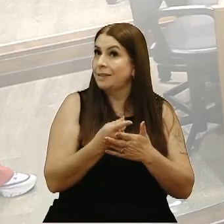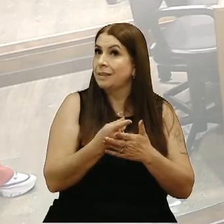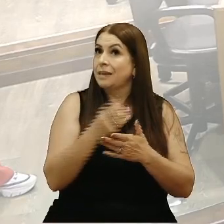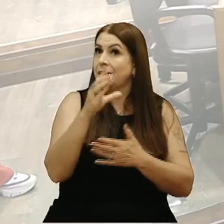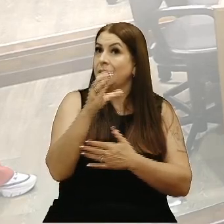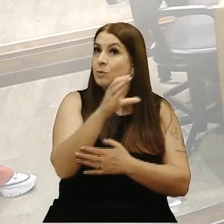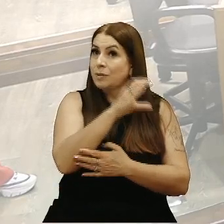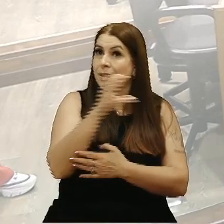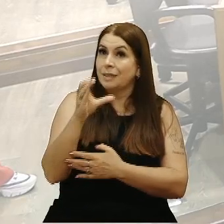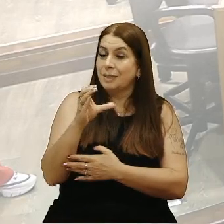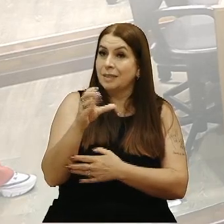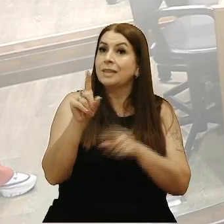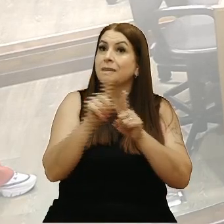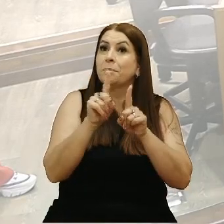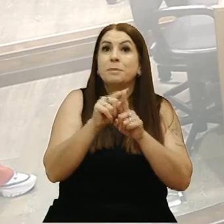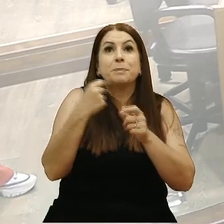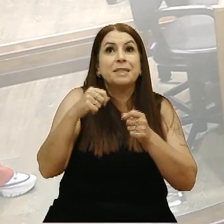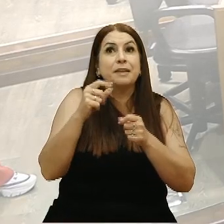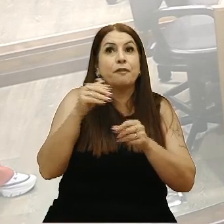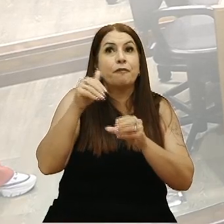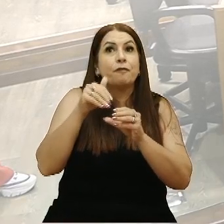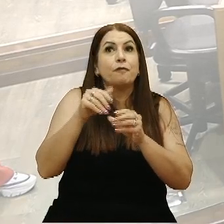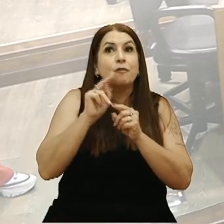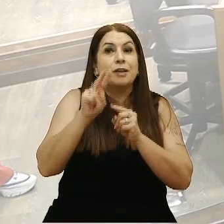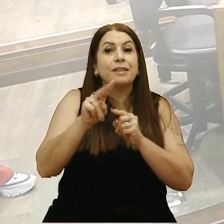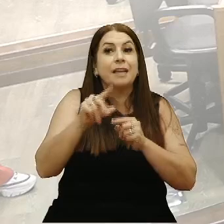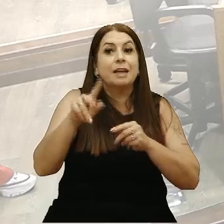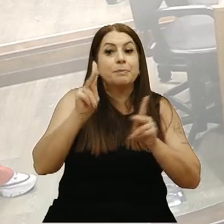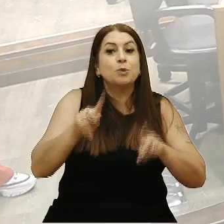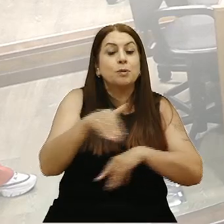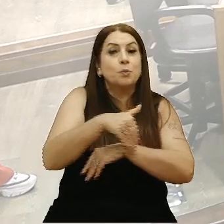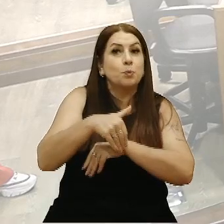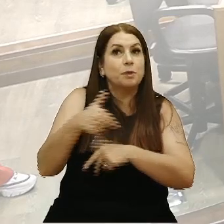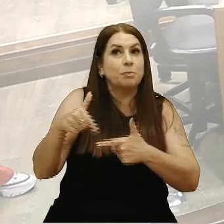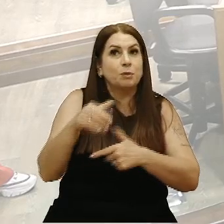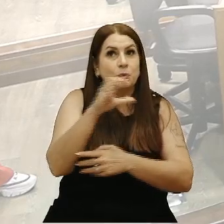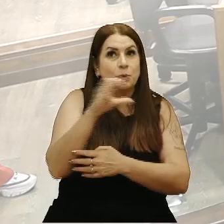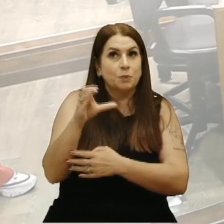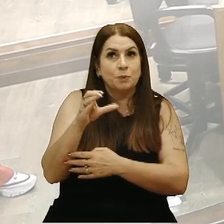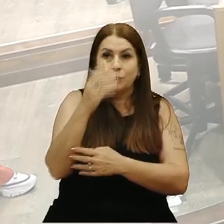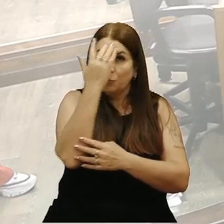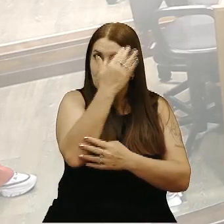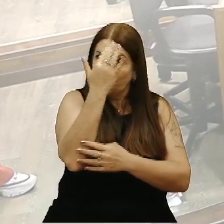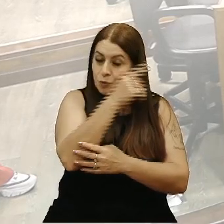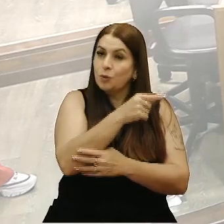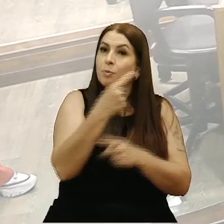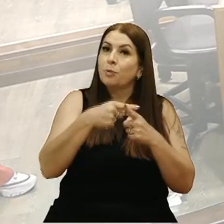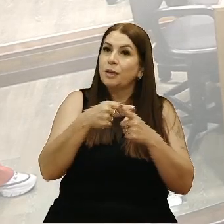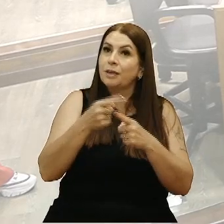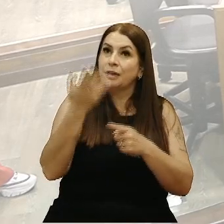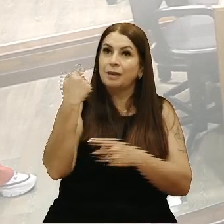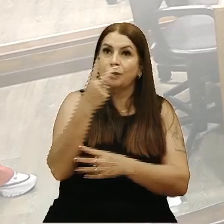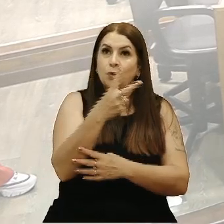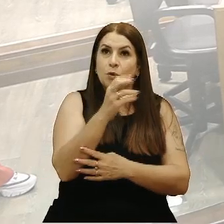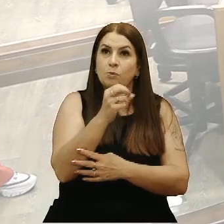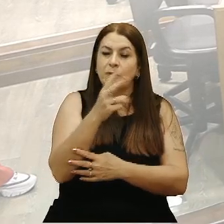cargos em comissão, mas a gente precisa botar o bloco na rua e trabalhar. Eu fui CC do governo Adiló, porque na eleição de 2020 eu